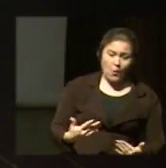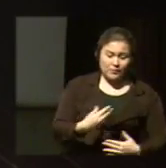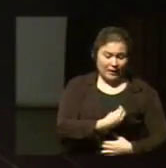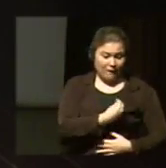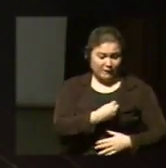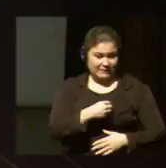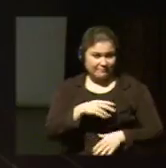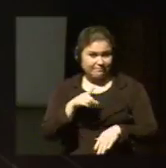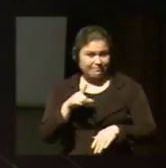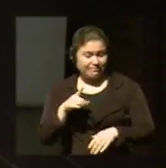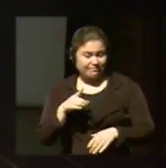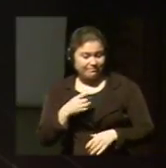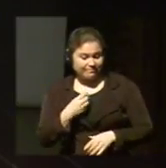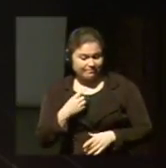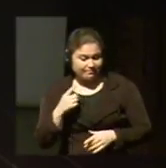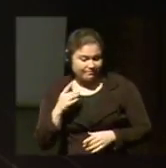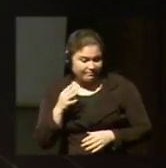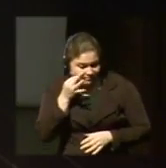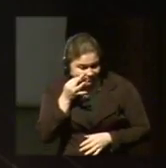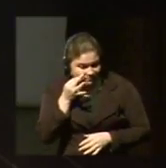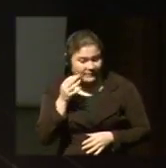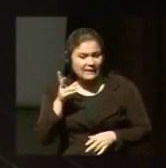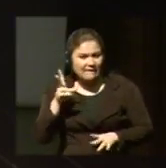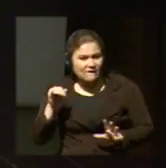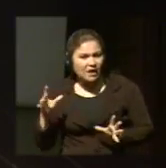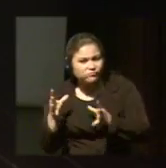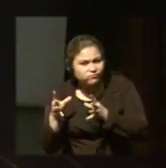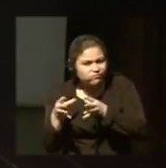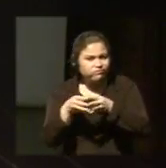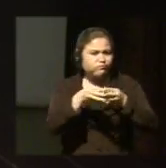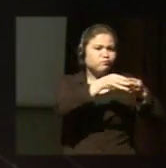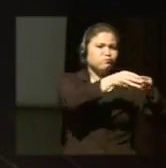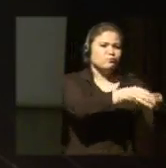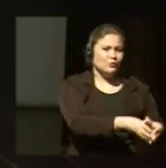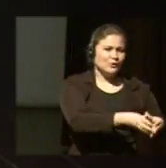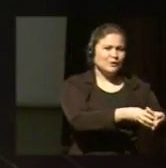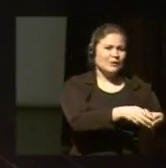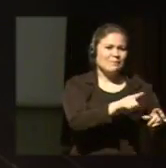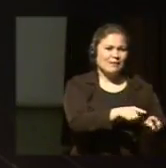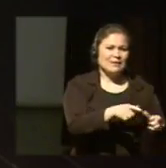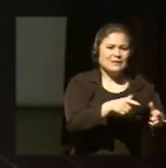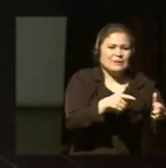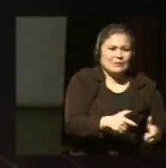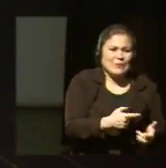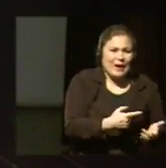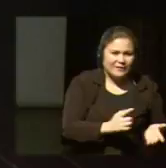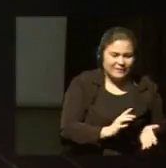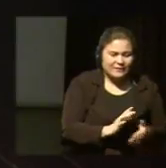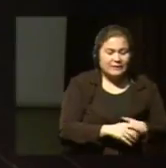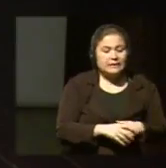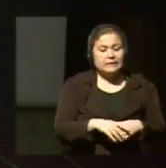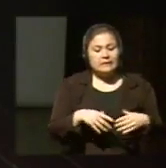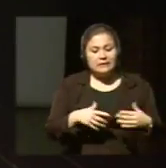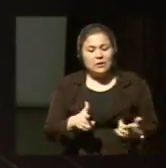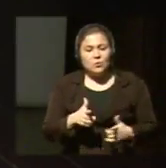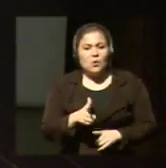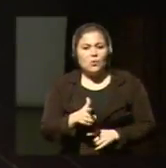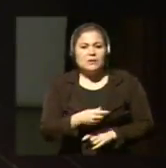real, eles vão juntos para essa quermesse. Então, não